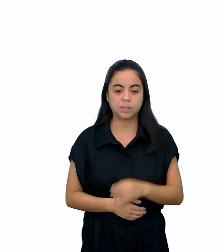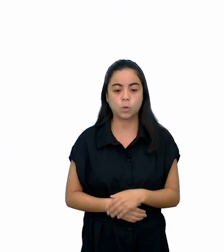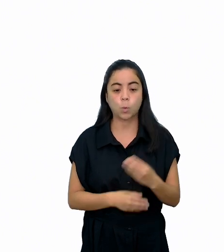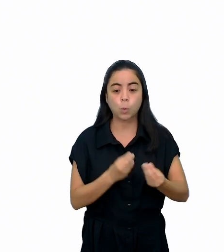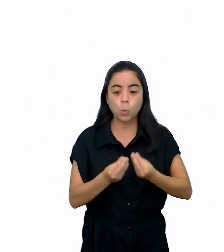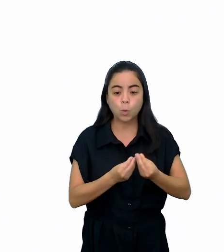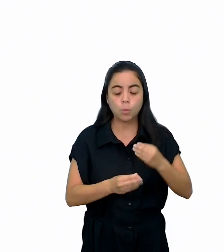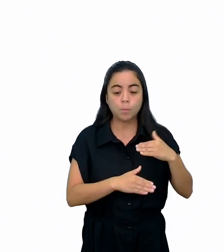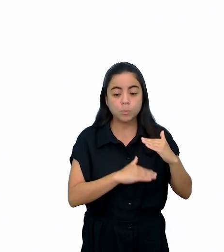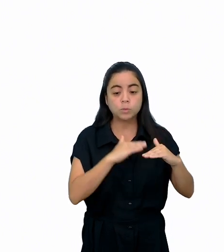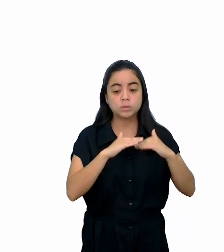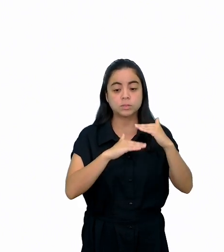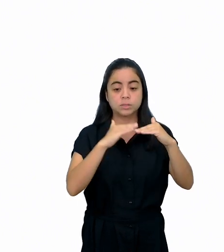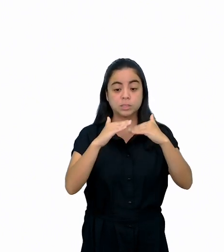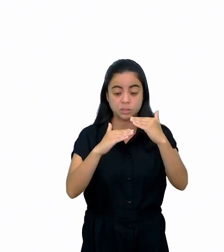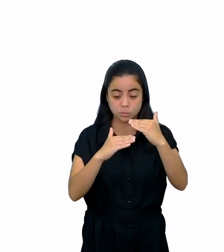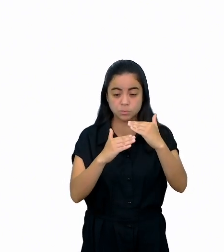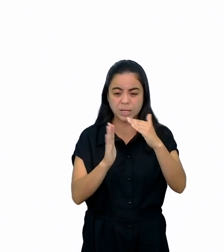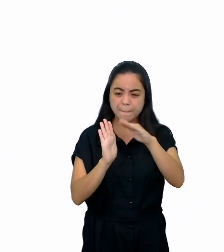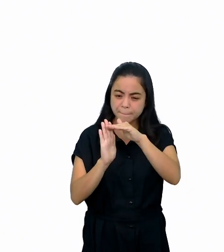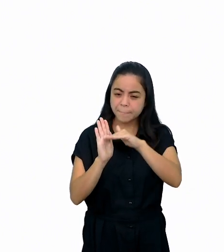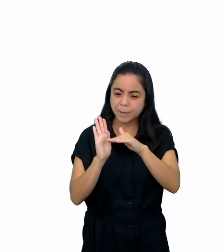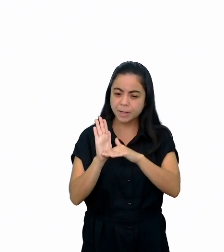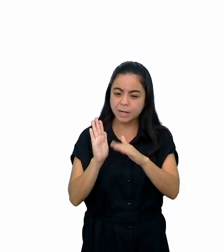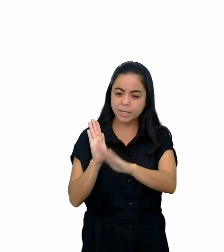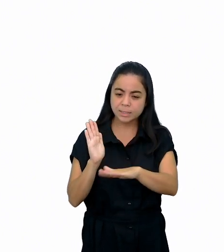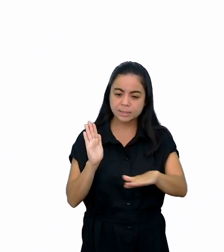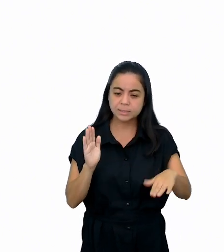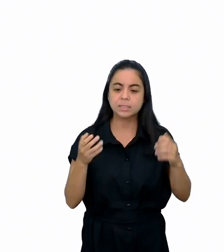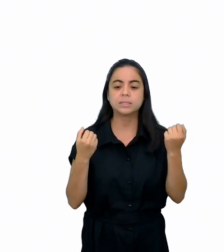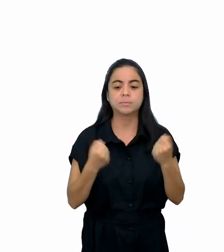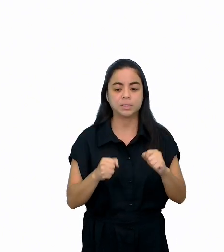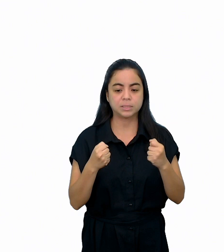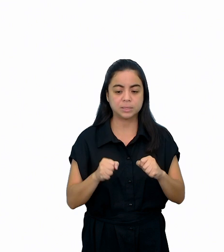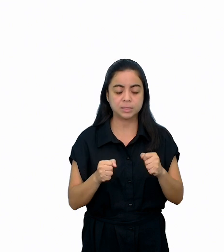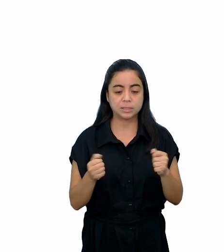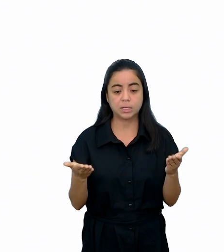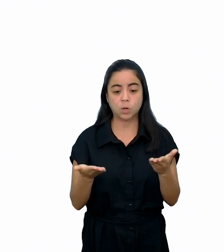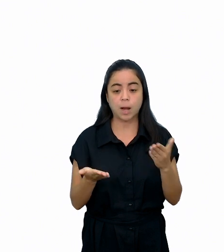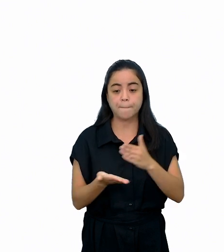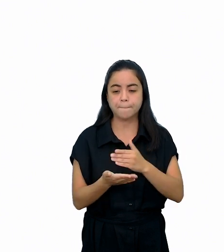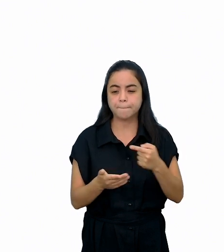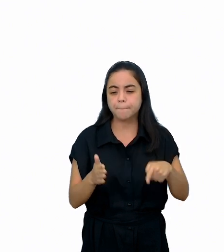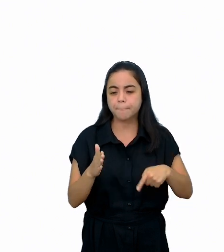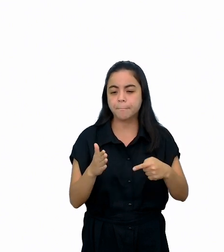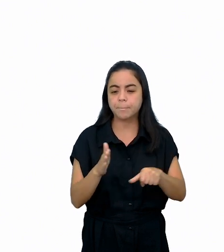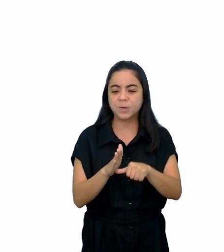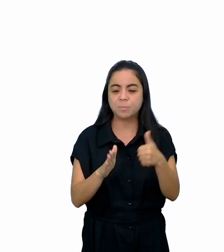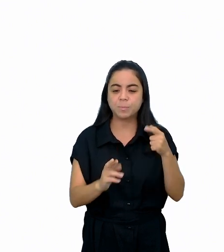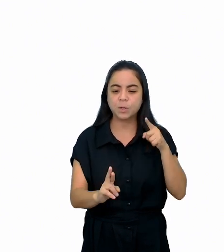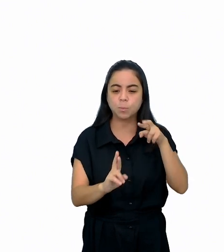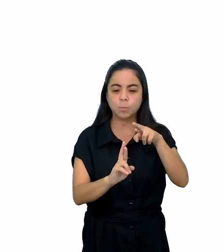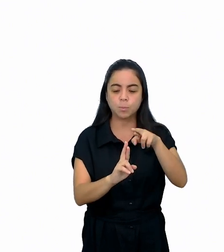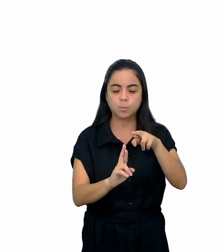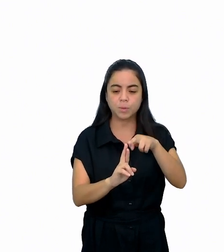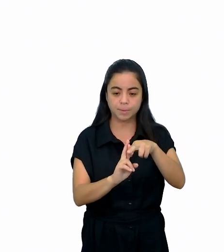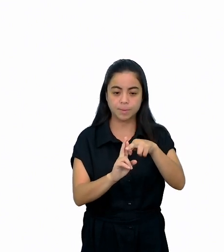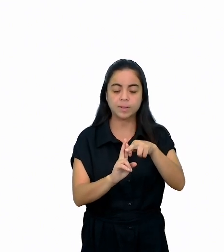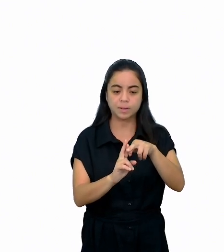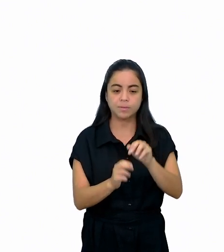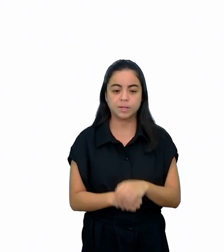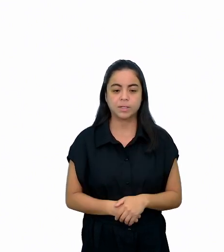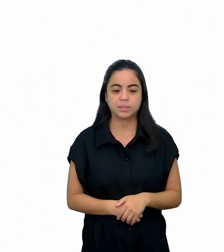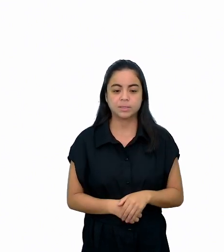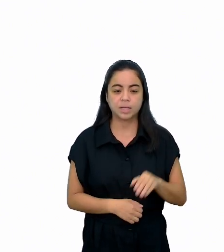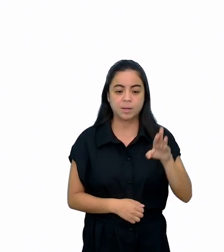os procedimentos que as crianças precisam, né? Desse primeiro ponto de referência, tanto a Bruna quanto a Roberta, para